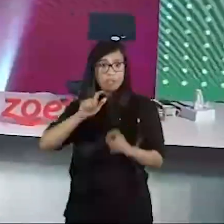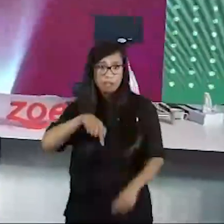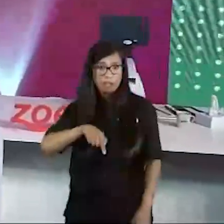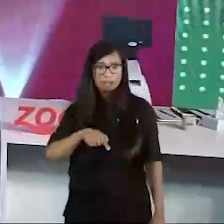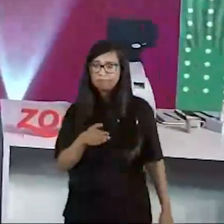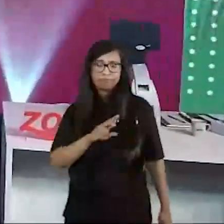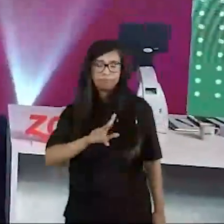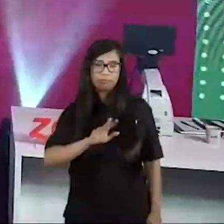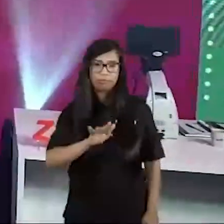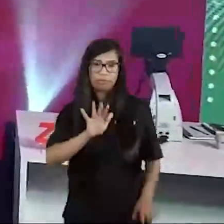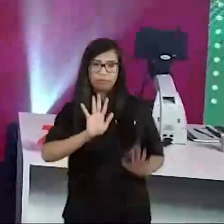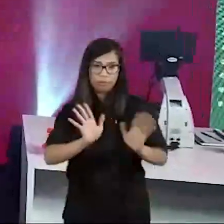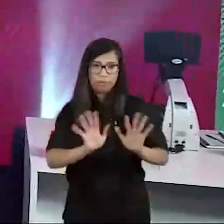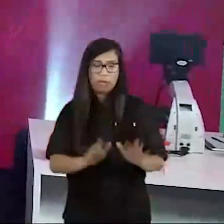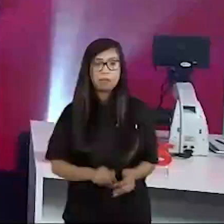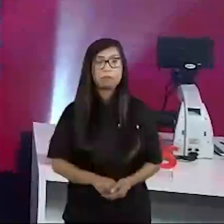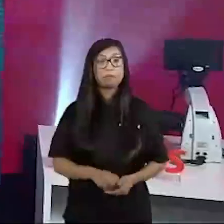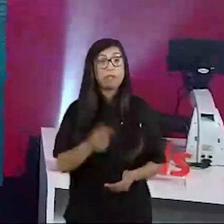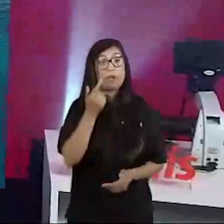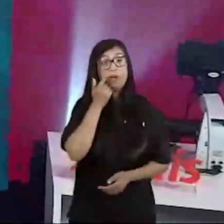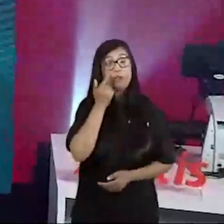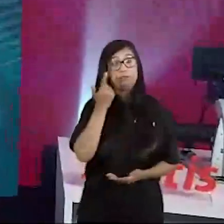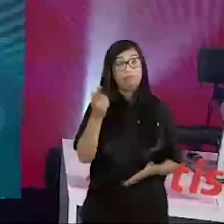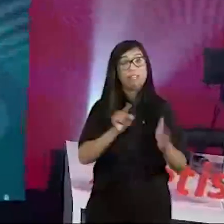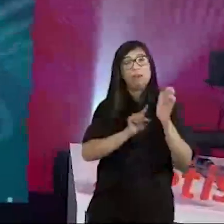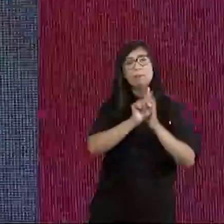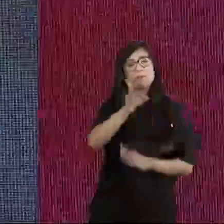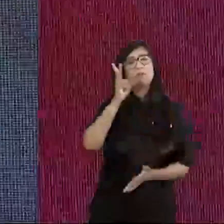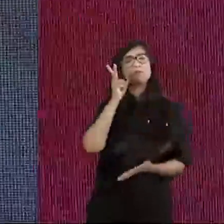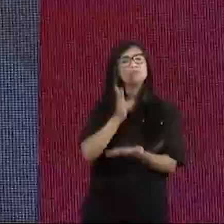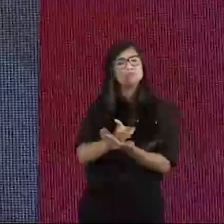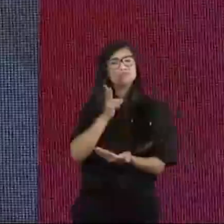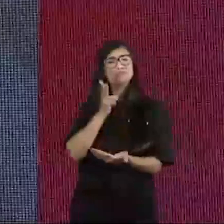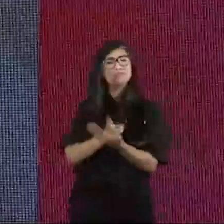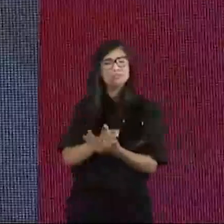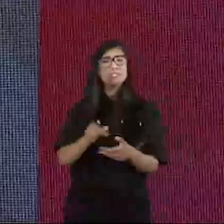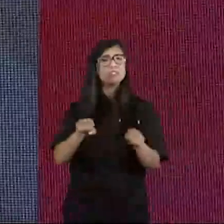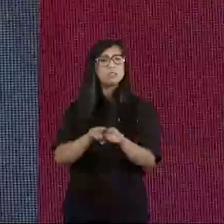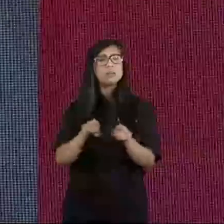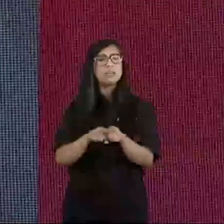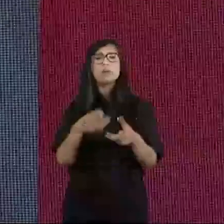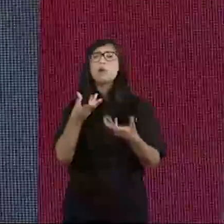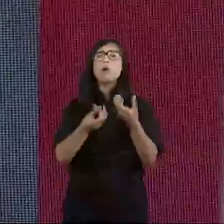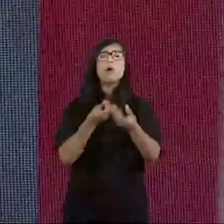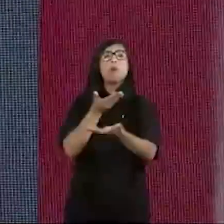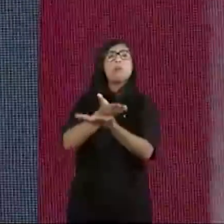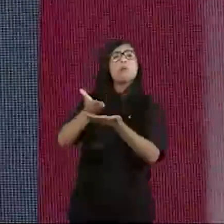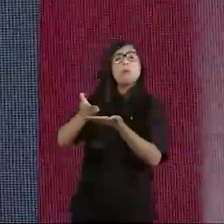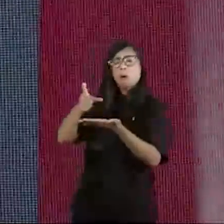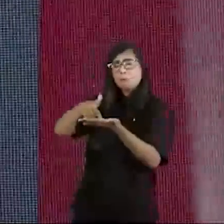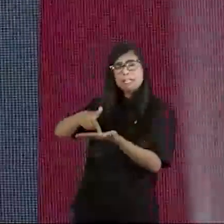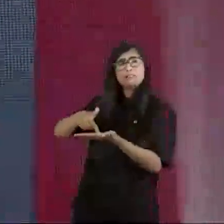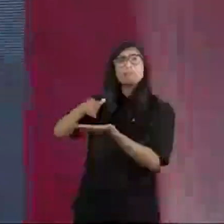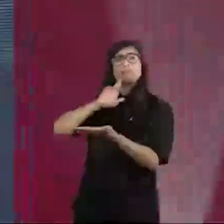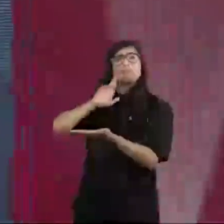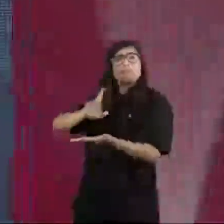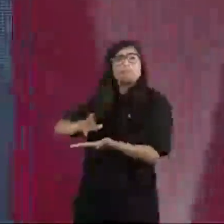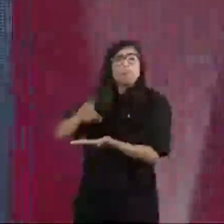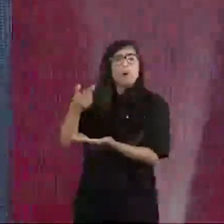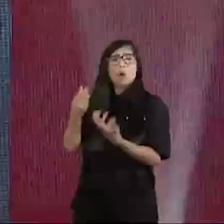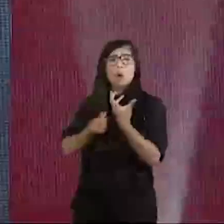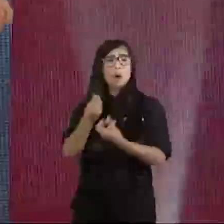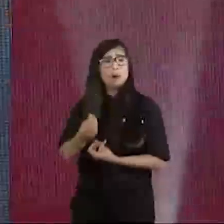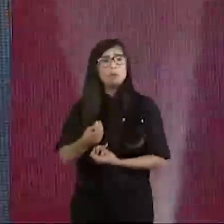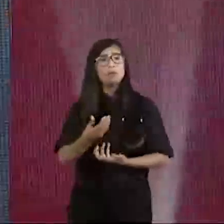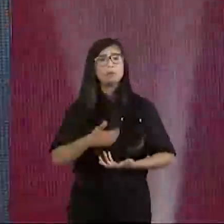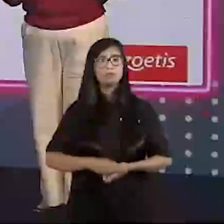a pergunta frequente, né, para nós, é por onde eu começo? E aí eu costumo dizer que eu começo